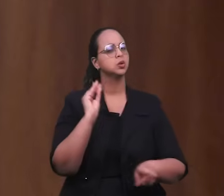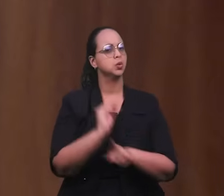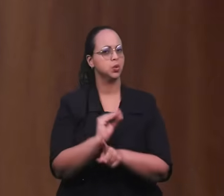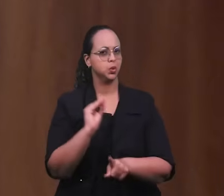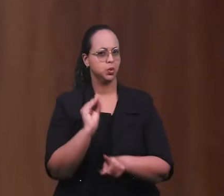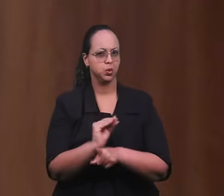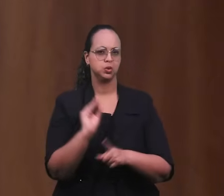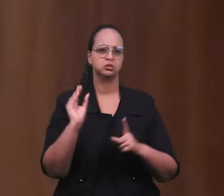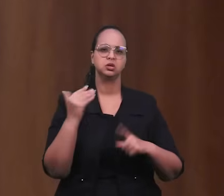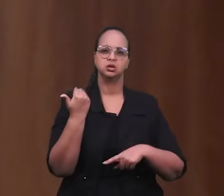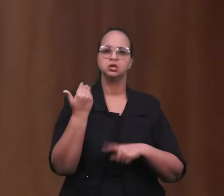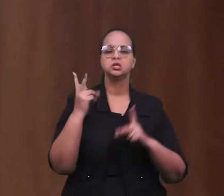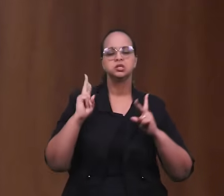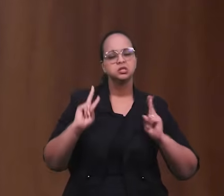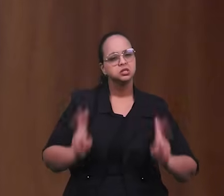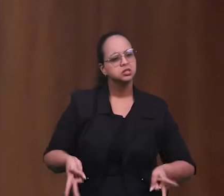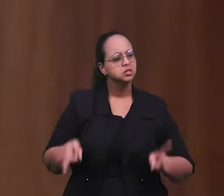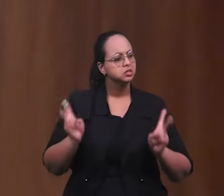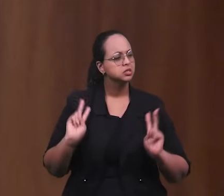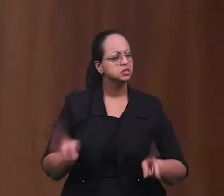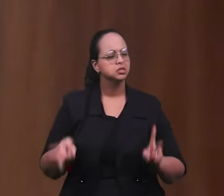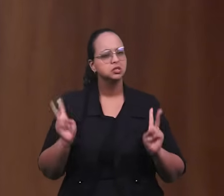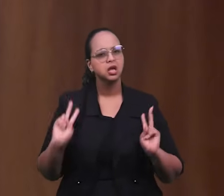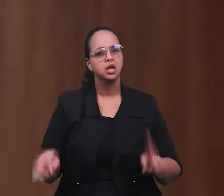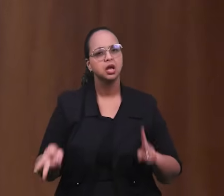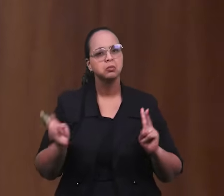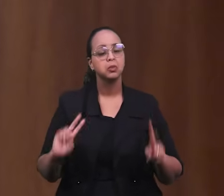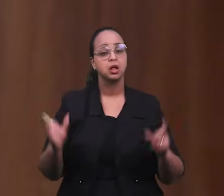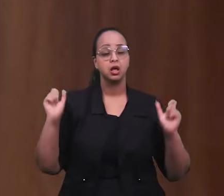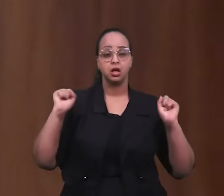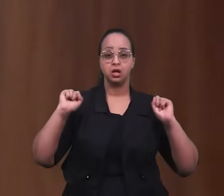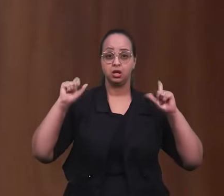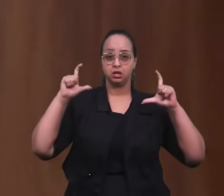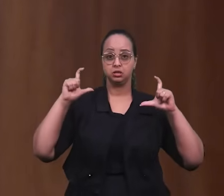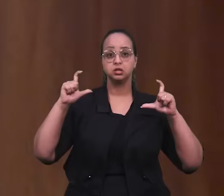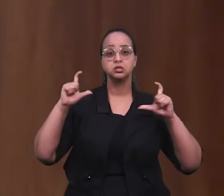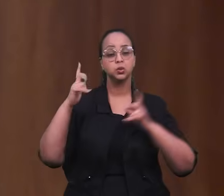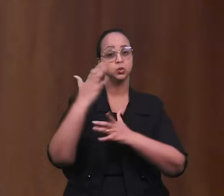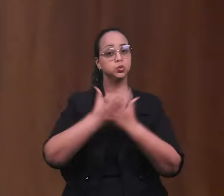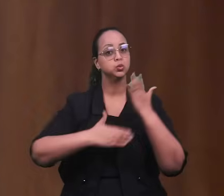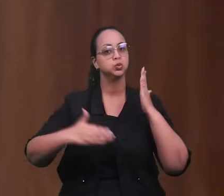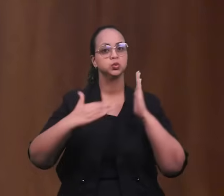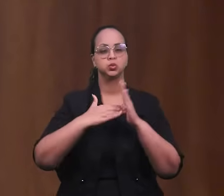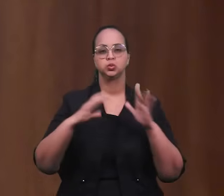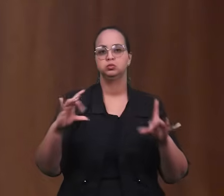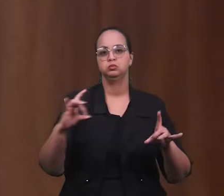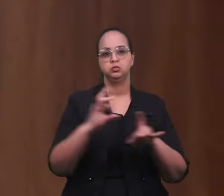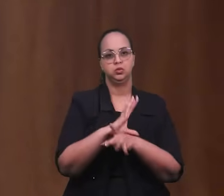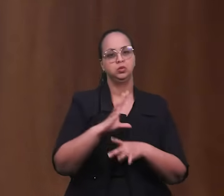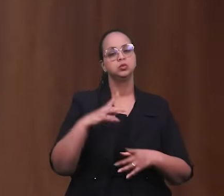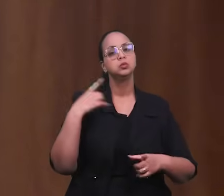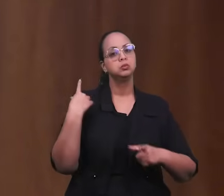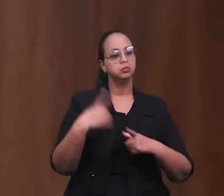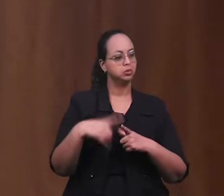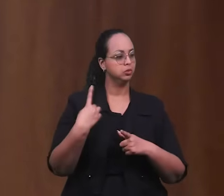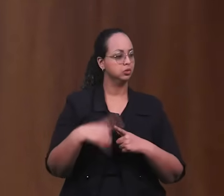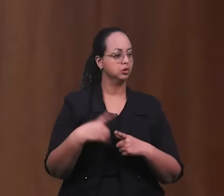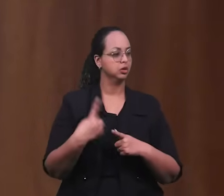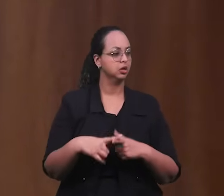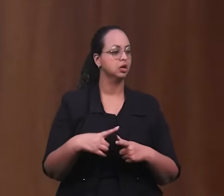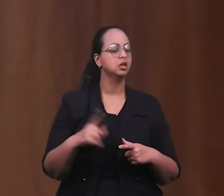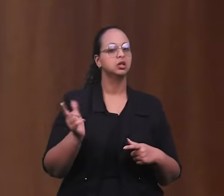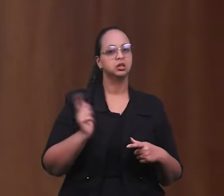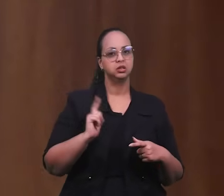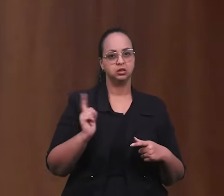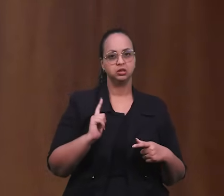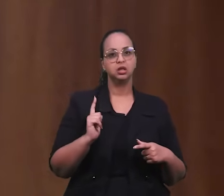preservar, conservar e sempre estar atento a tudo que está relacionado à casa